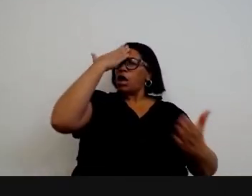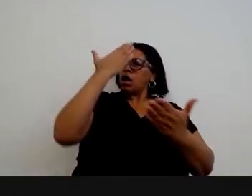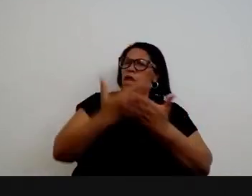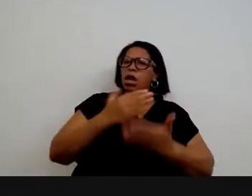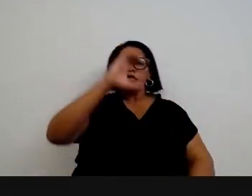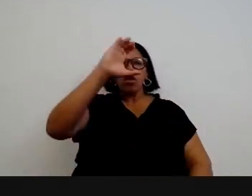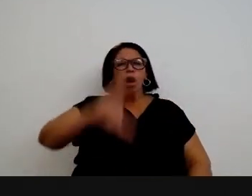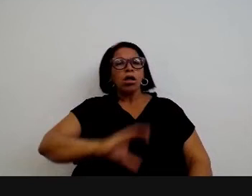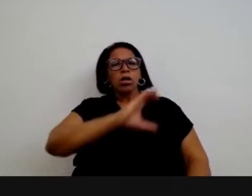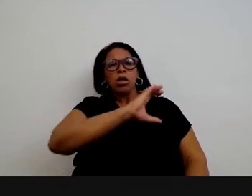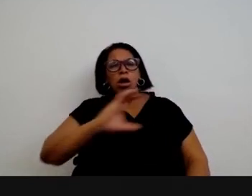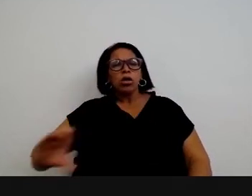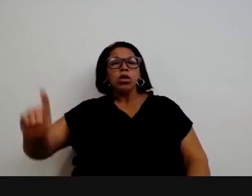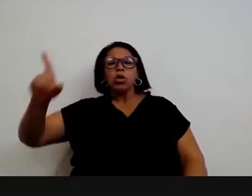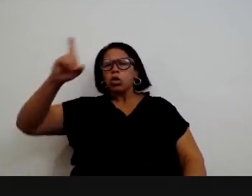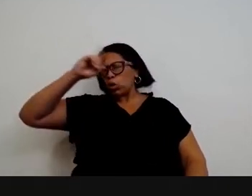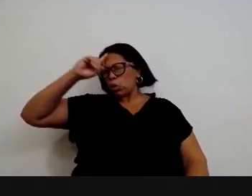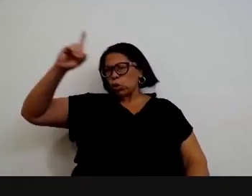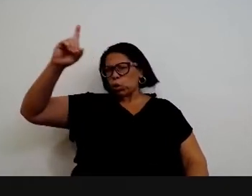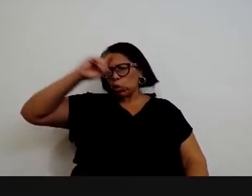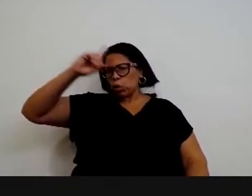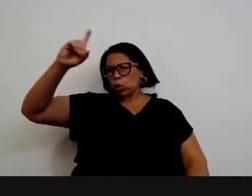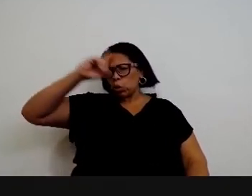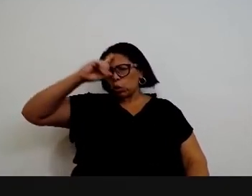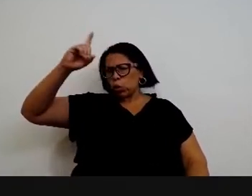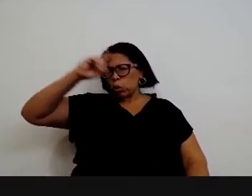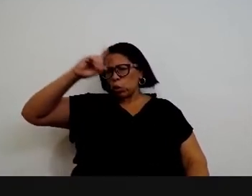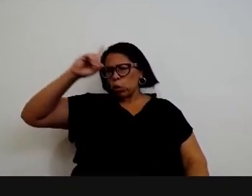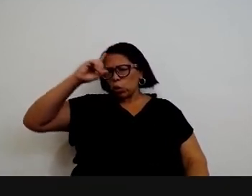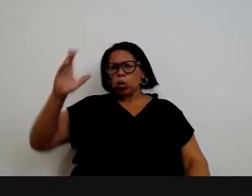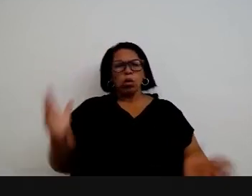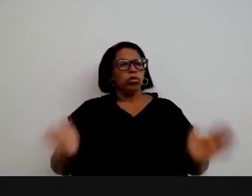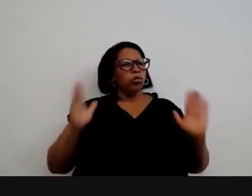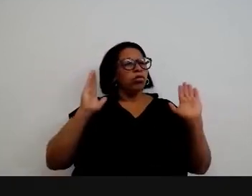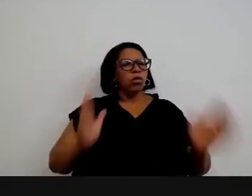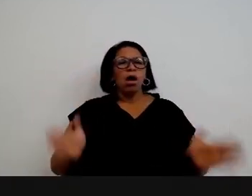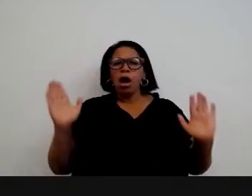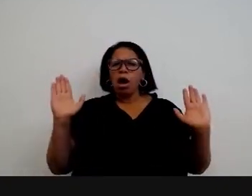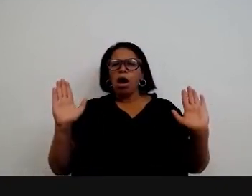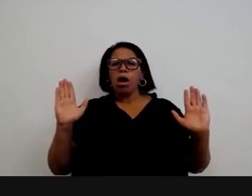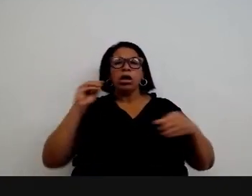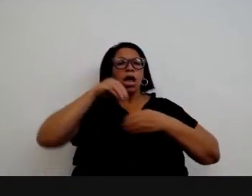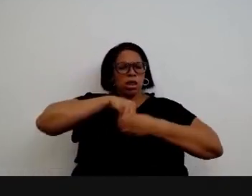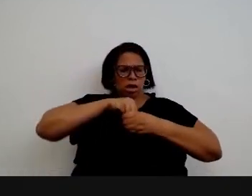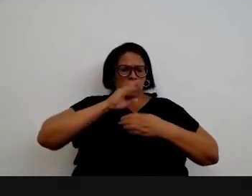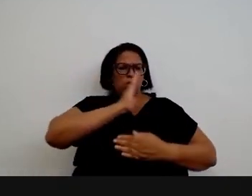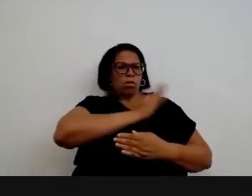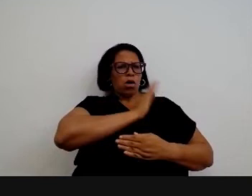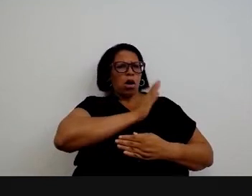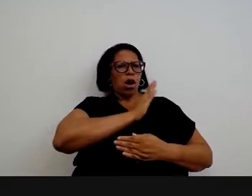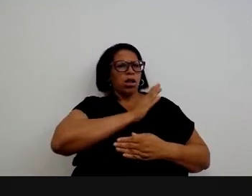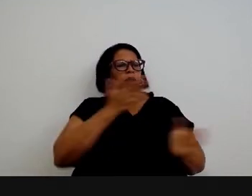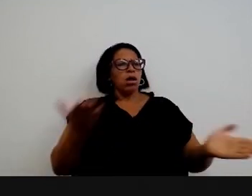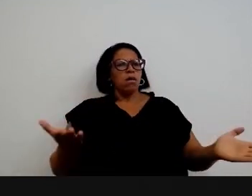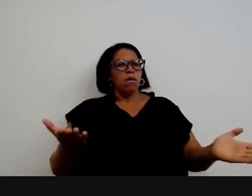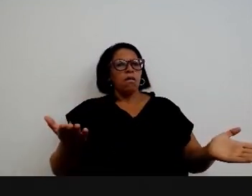Eu falo todos os dias numa emissora católica há 12 anos. Está dentro do meu coração. Eu